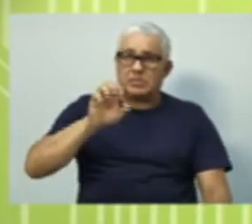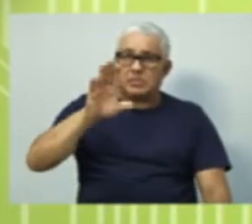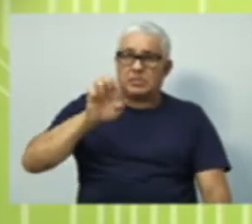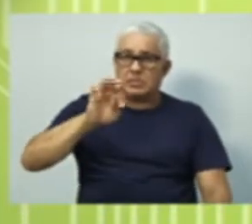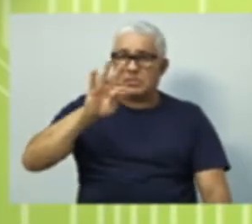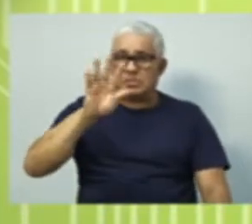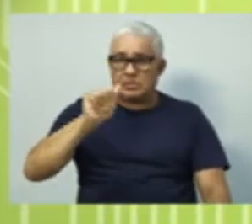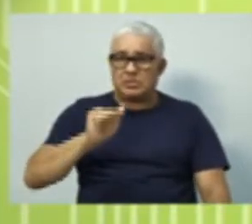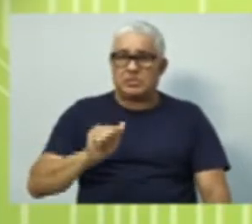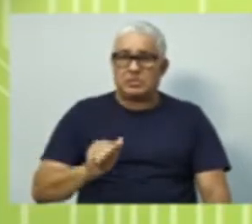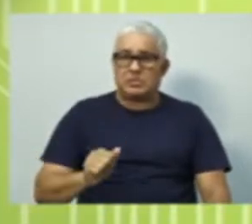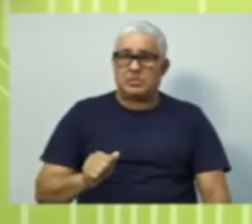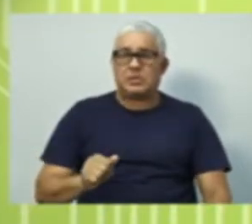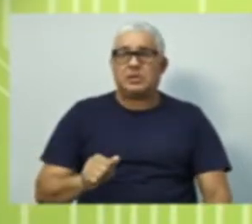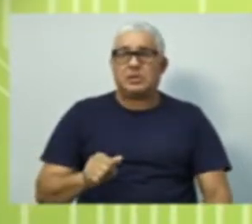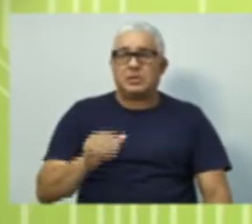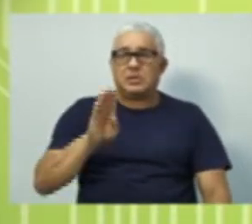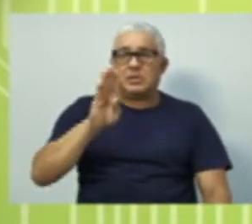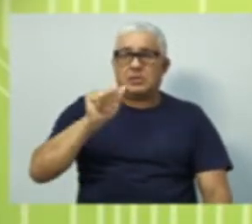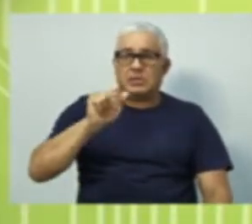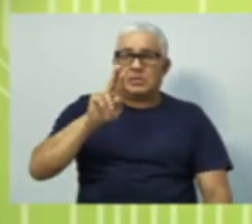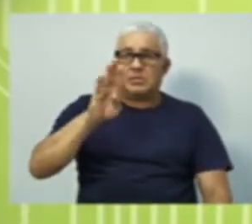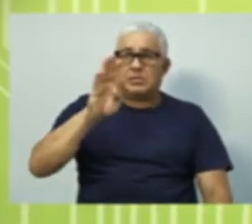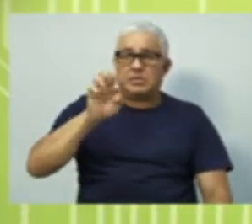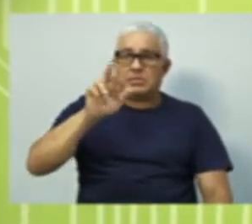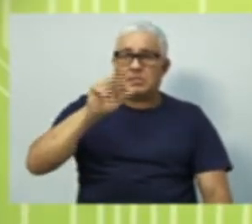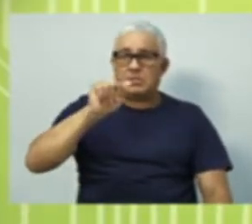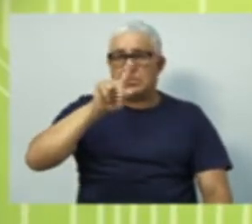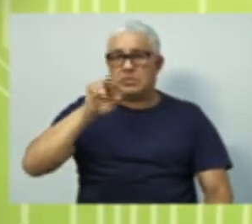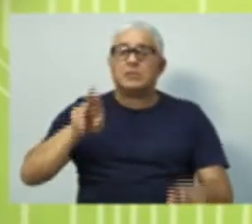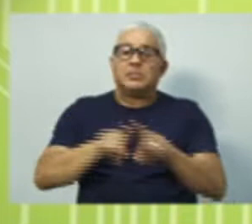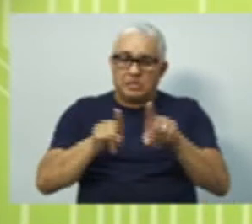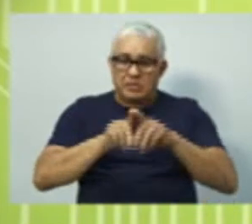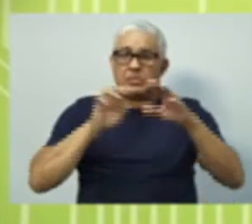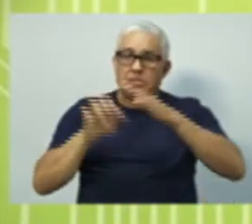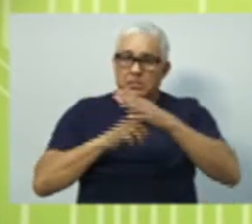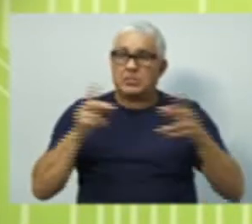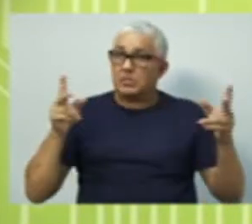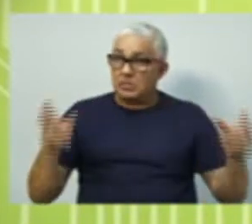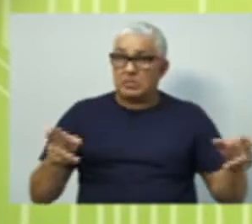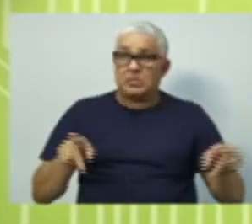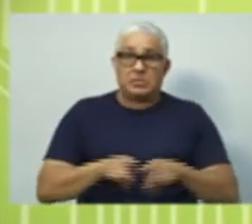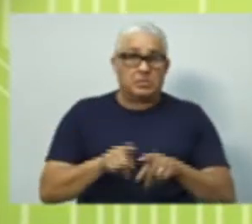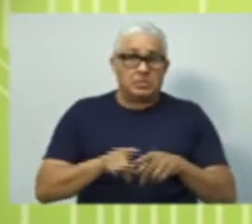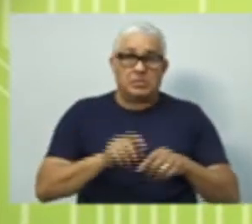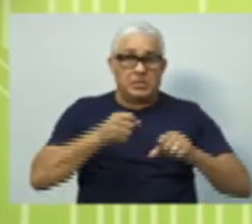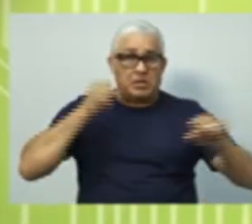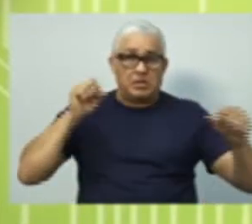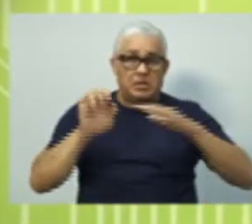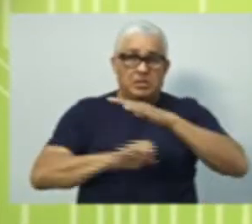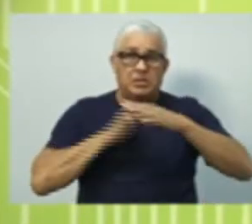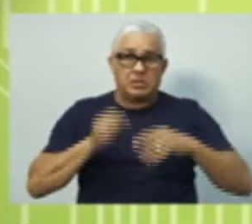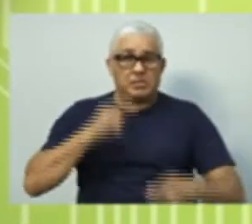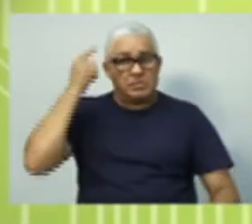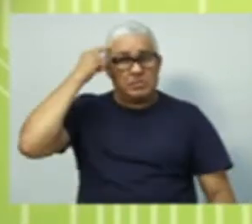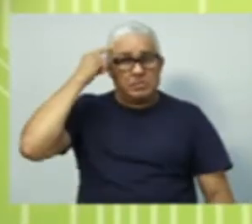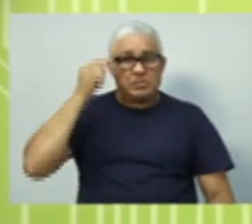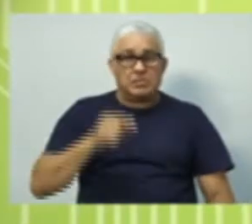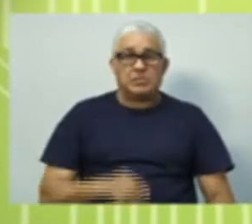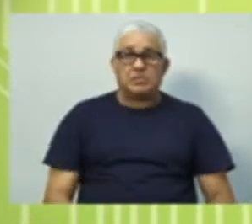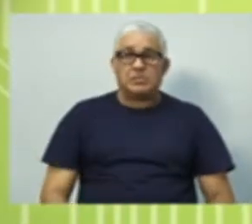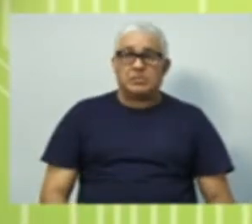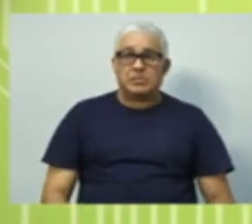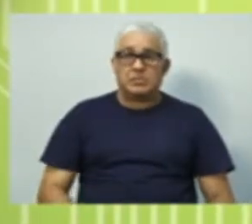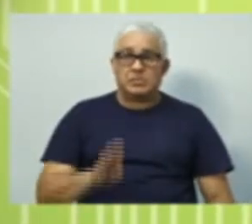um setor pequeno, como acontece também o quê? Uma grande empresa, uma grande instituição. Agora você imagina, uma barbearia com um